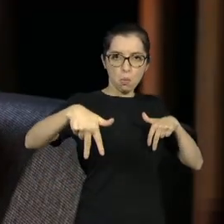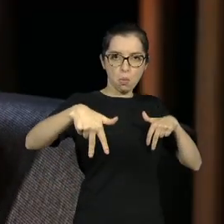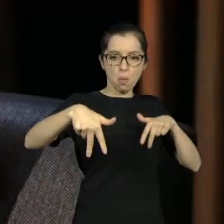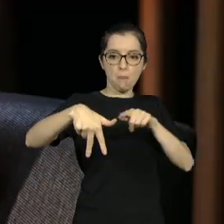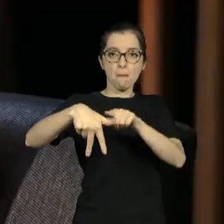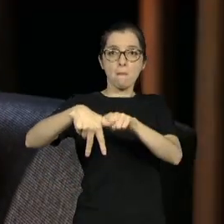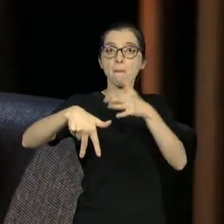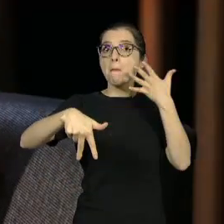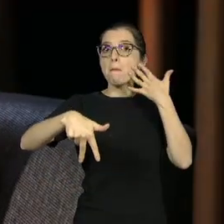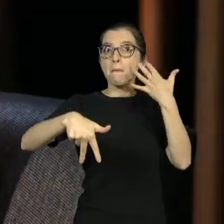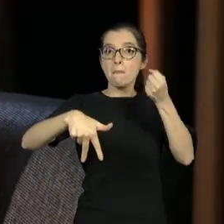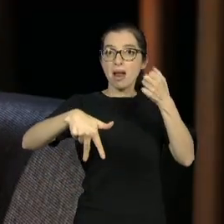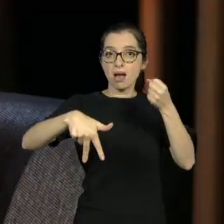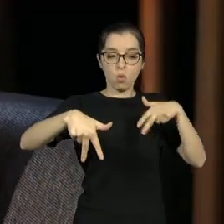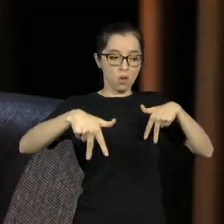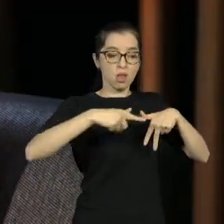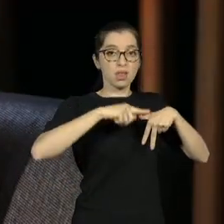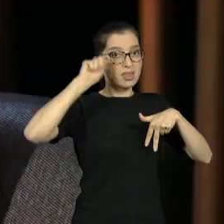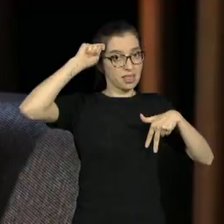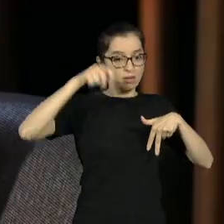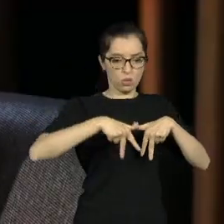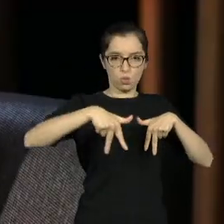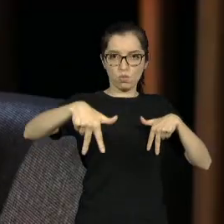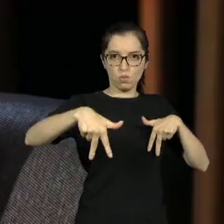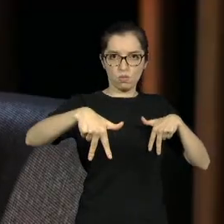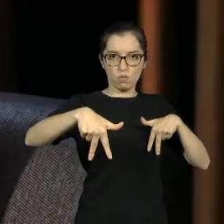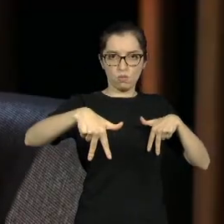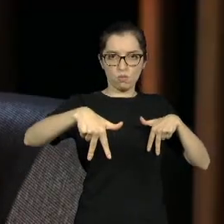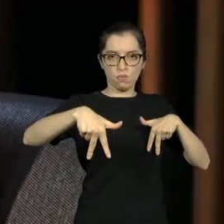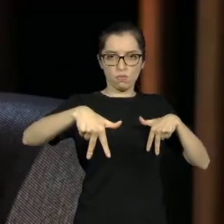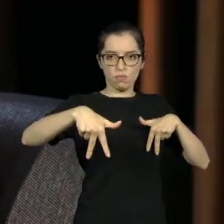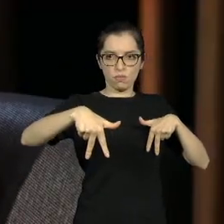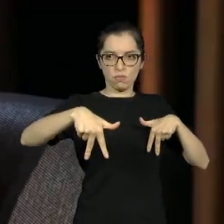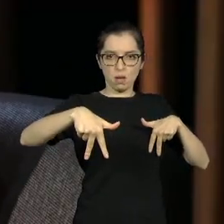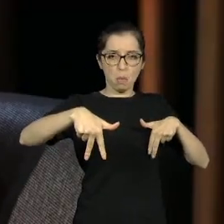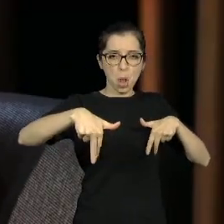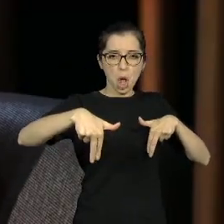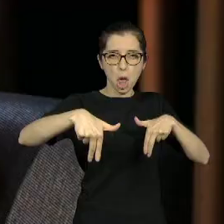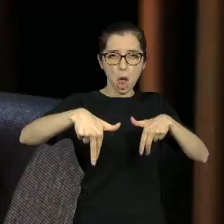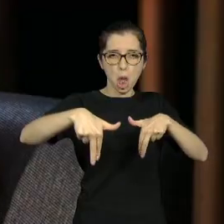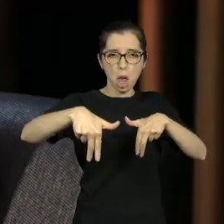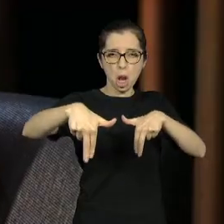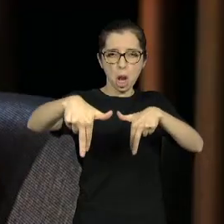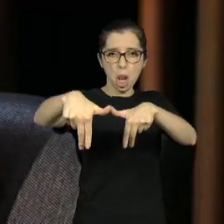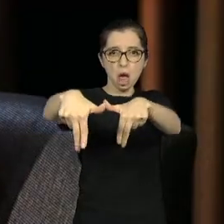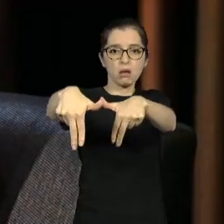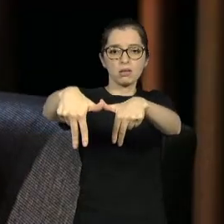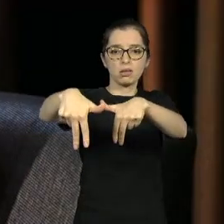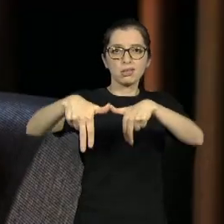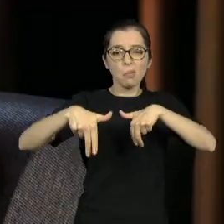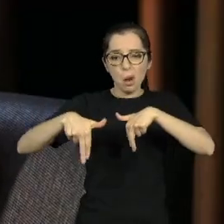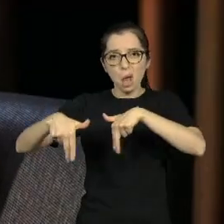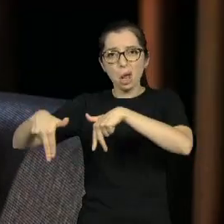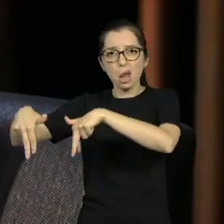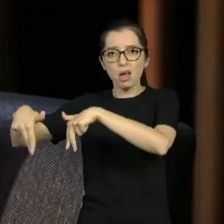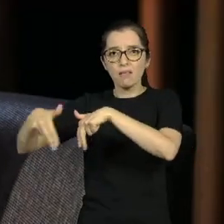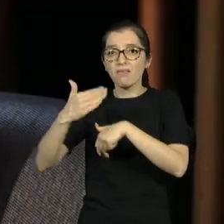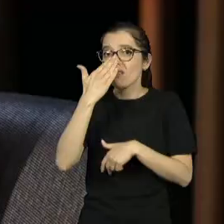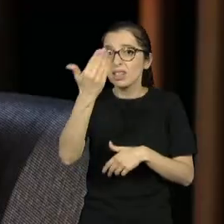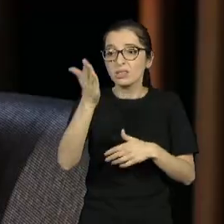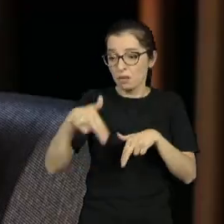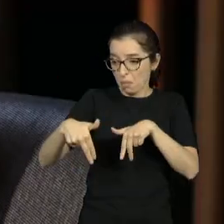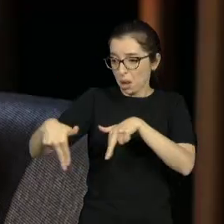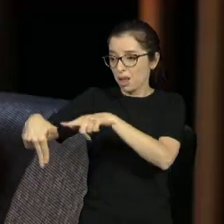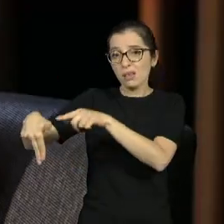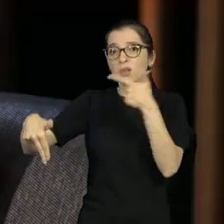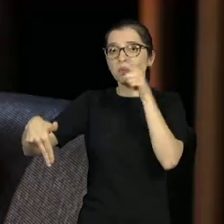né Qual é o mérito aí gente né como é que a gente pode falar em critérios universais se você tem uma parte dos